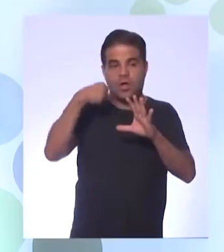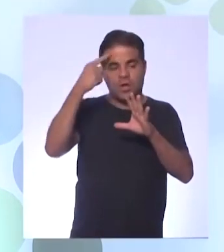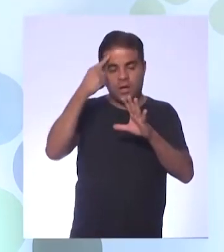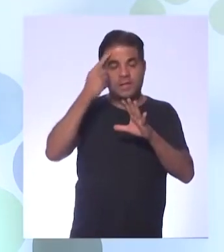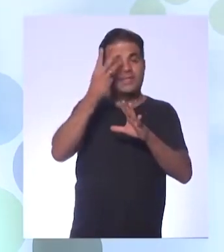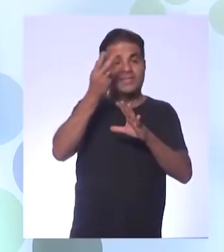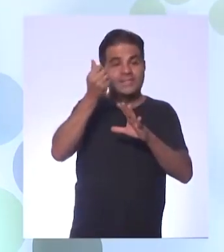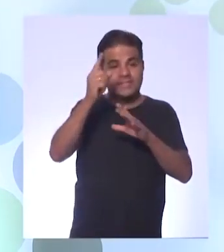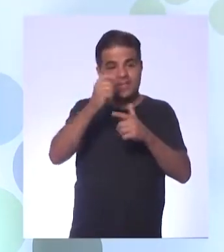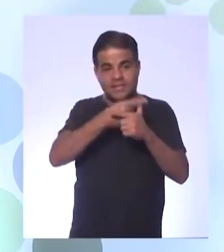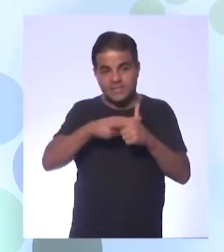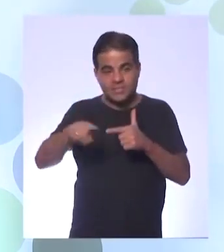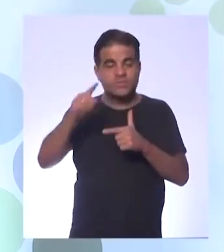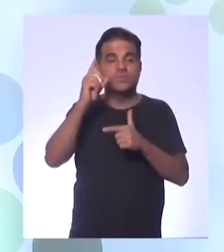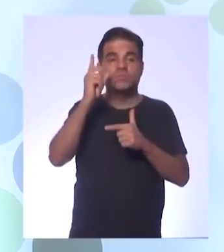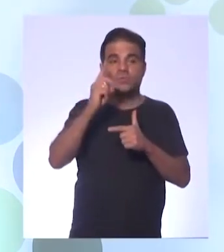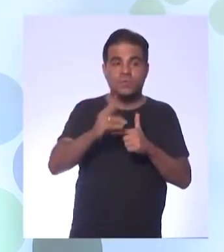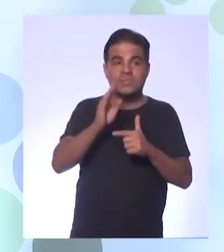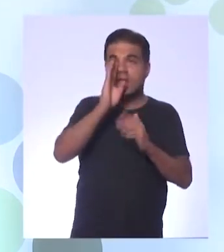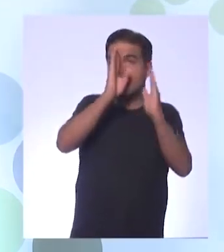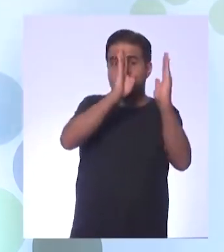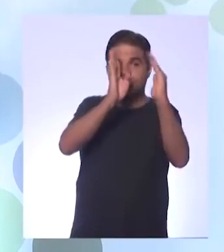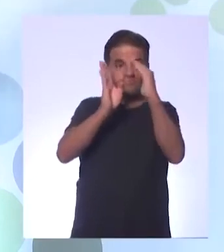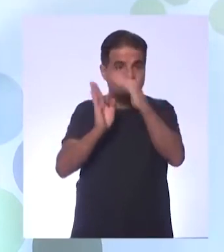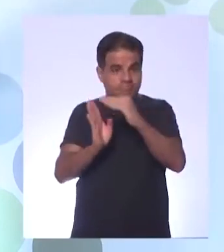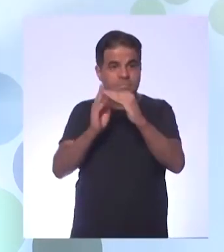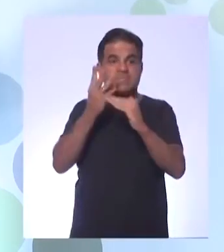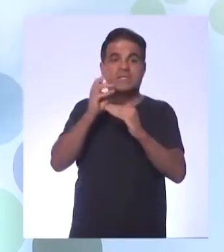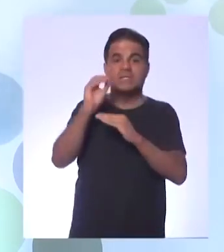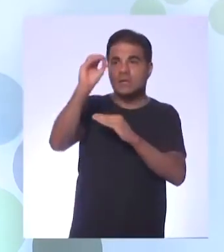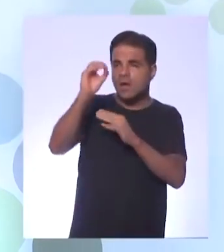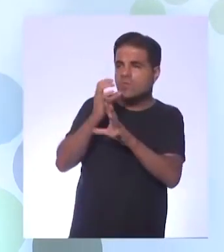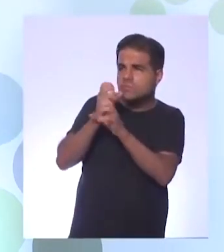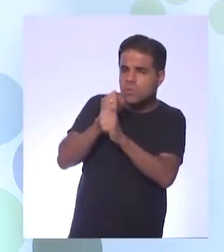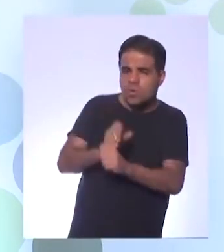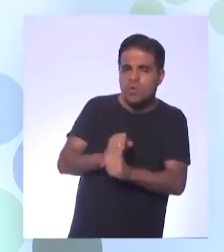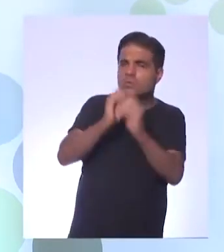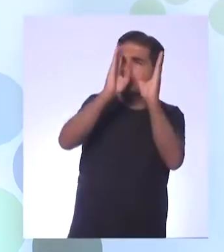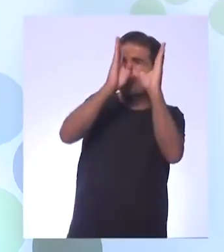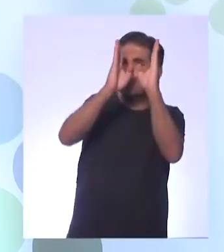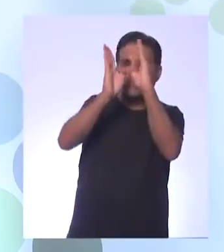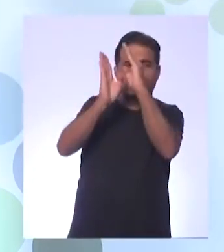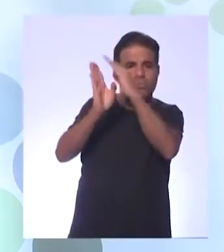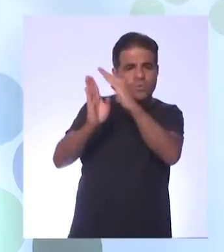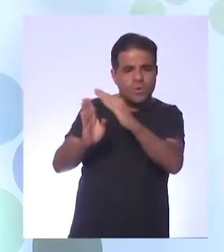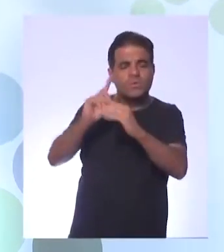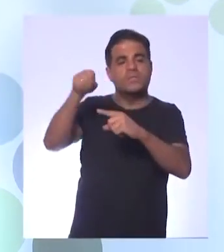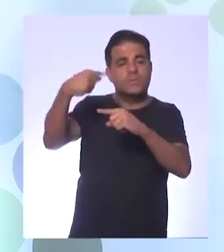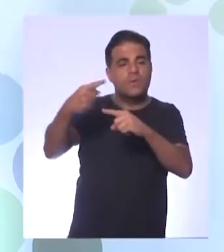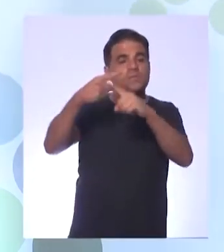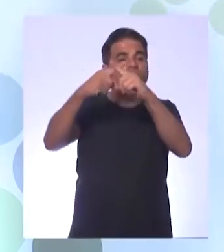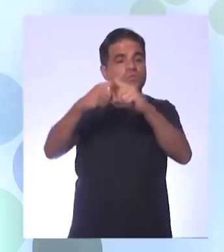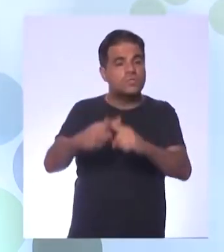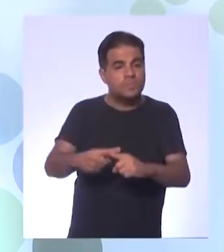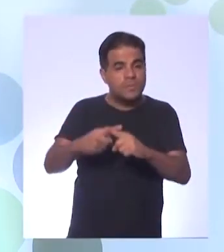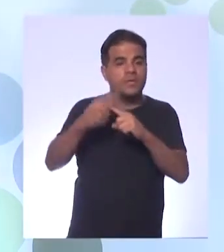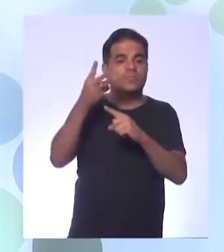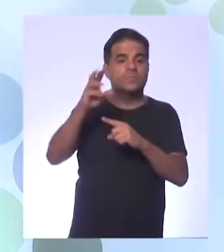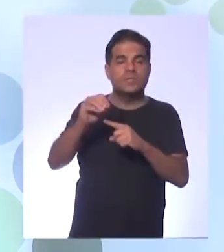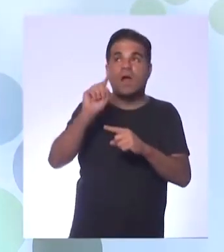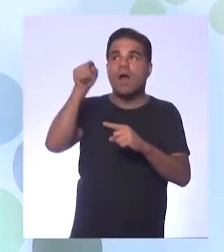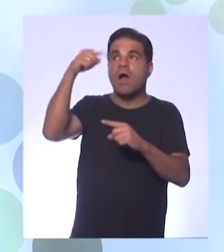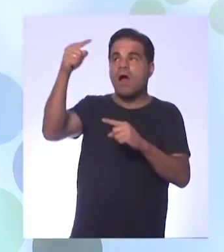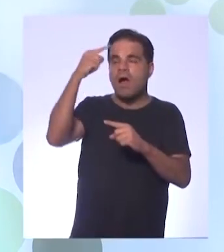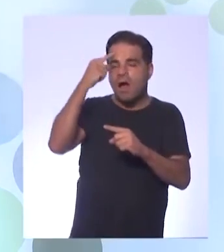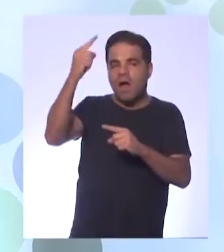dividido por 12. Cada partezinha vale 30 graus. Você conta quantas partezinhas tem e multiplica por 30. E aí você descobre cada